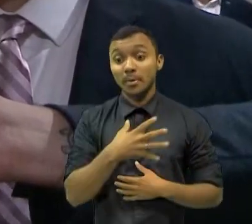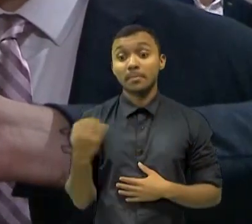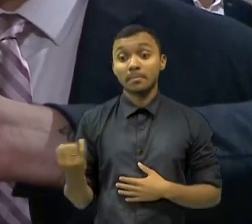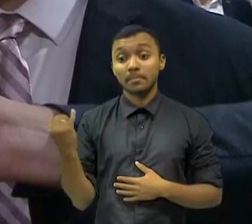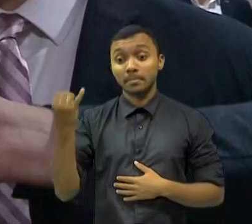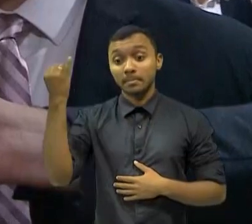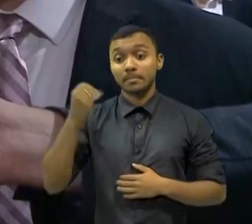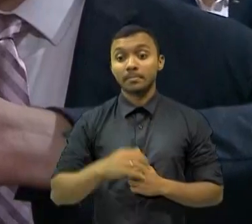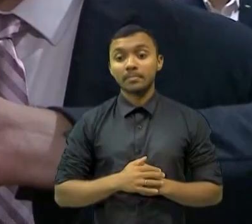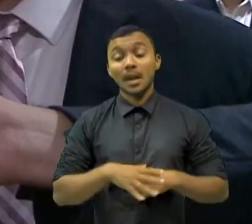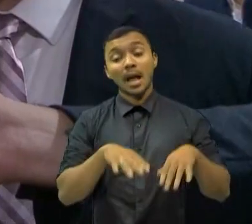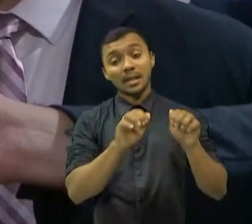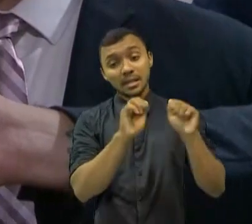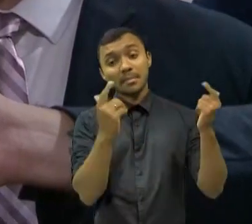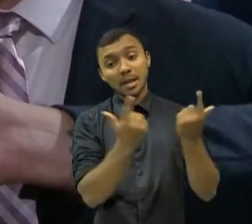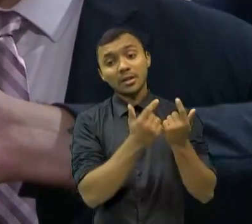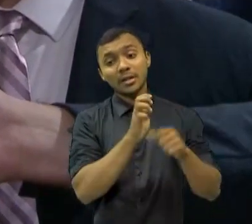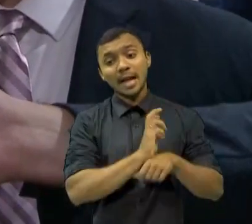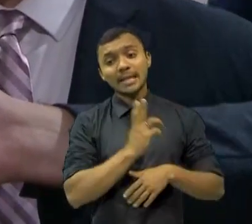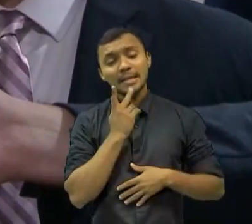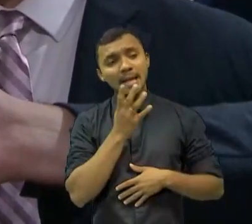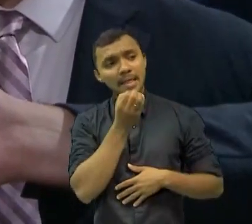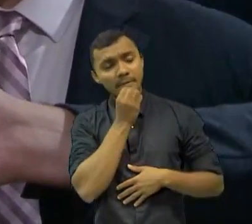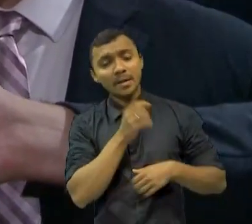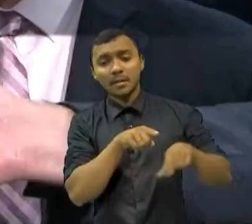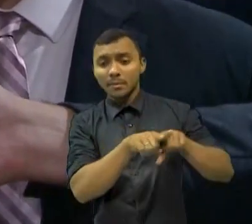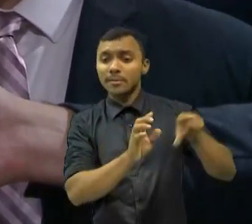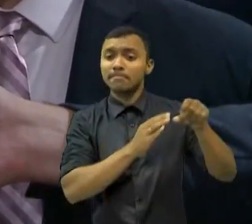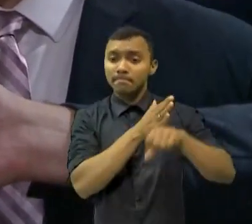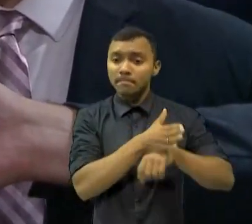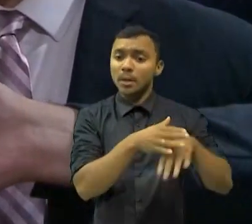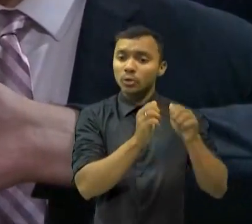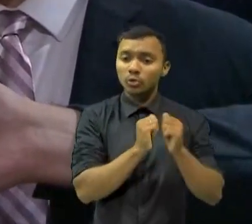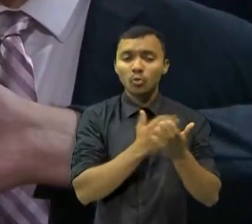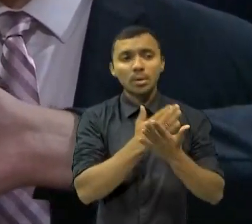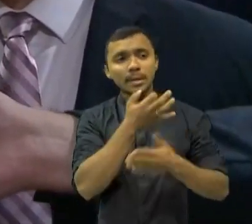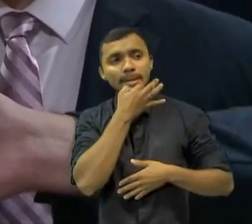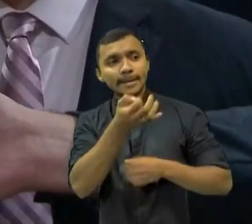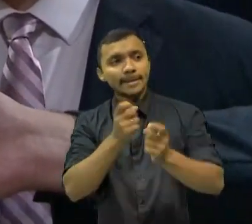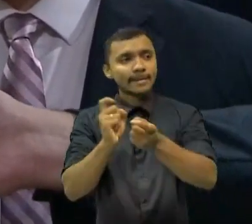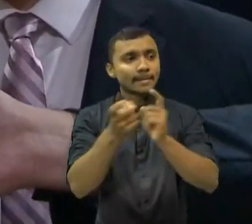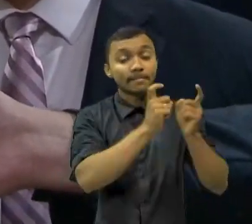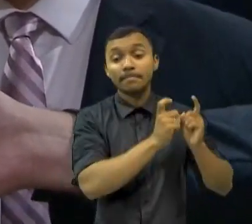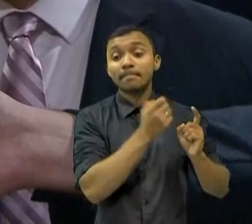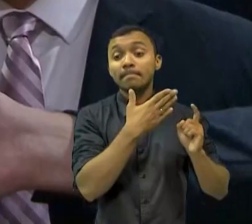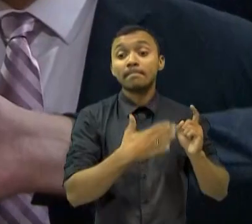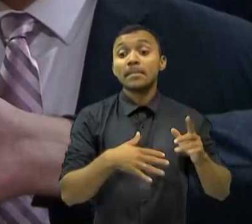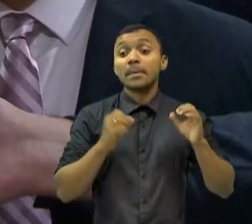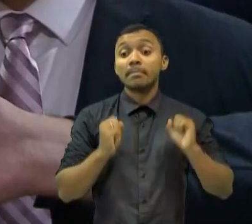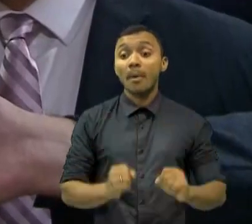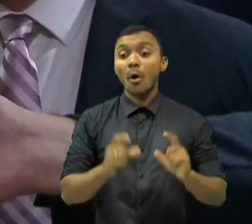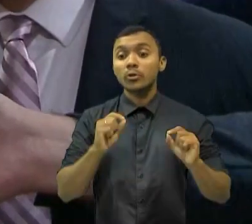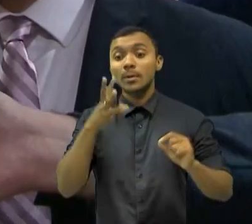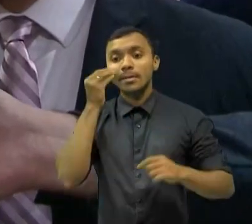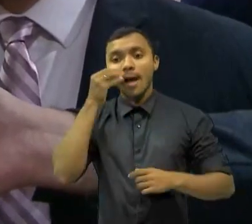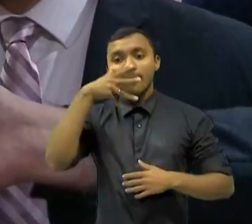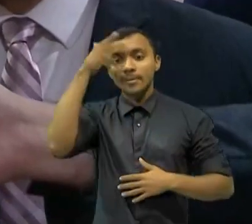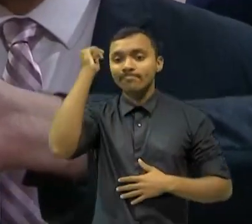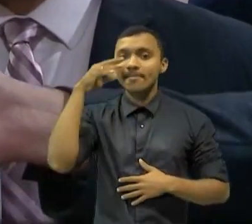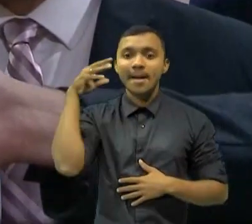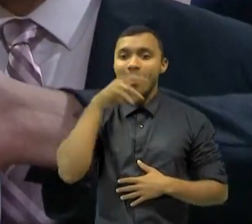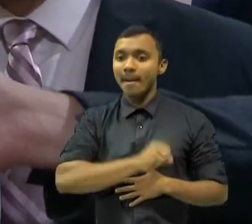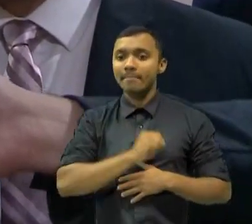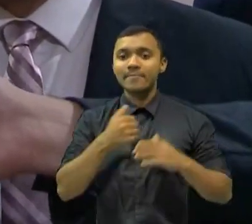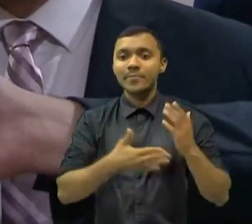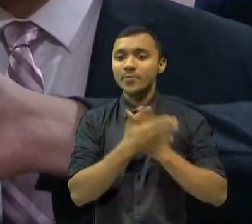a Casa Legislativa estar à frente para discutir, para que a gente possa acelerar todos os